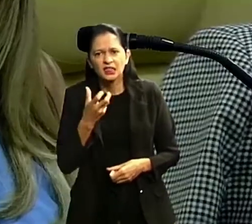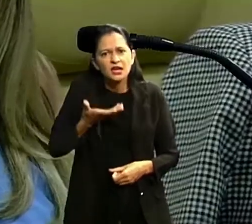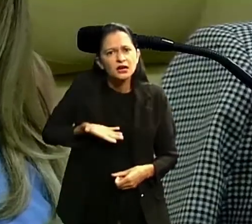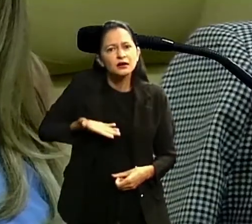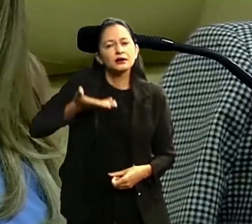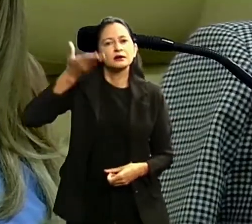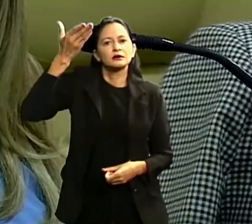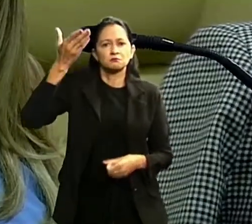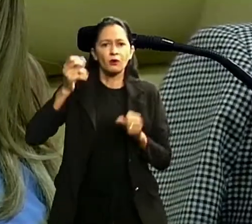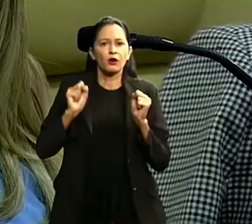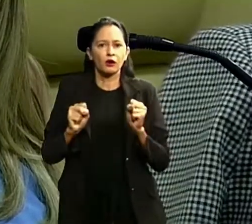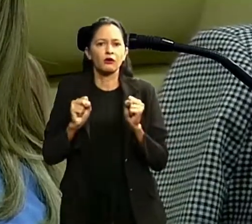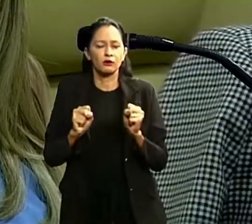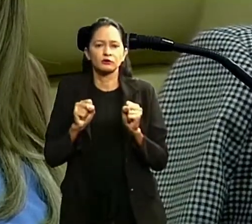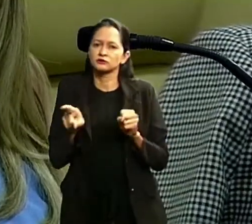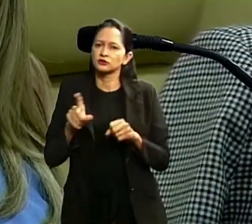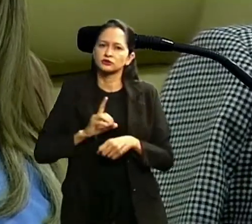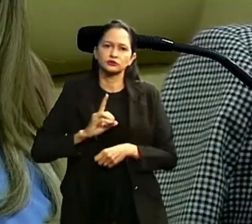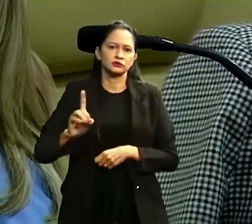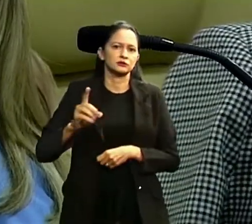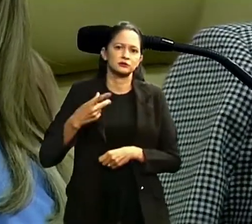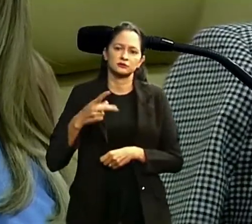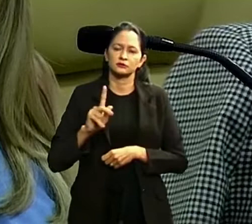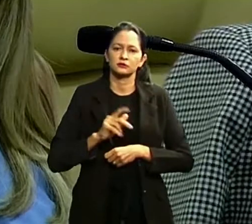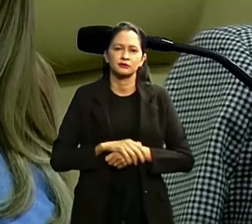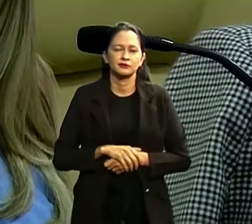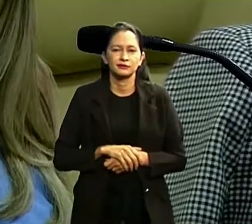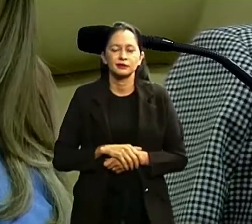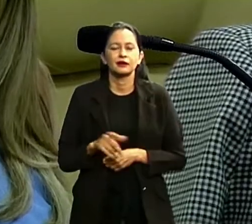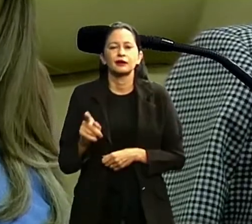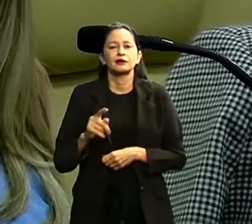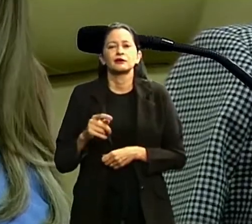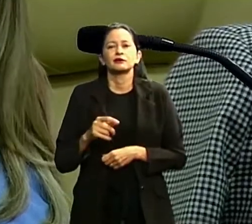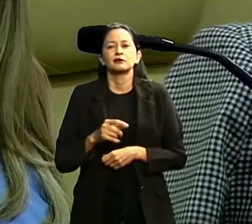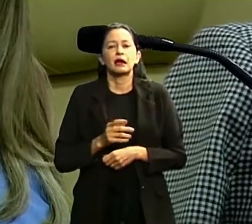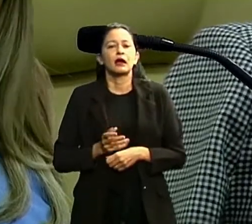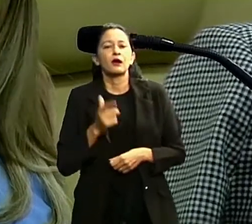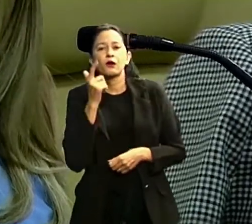isso. A senhora tem seus direitos, a senhora não chegou lá à